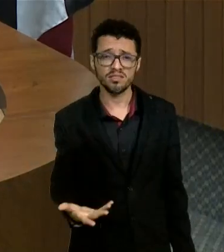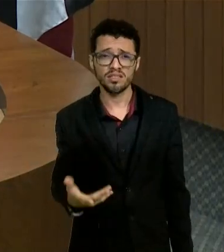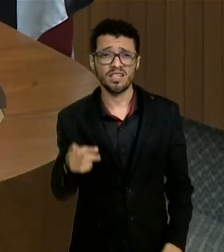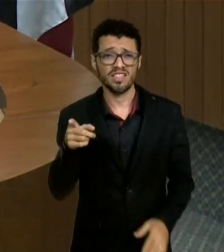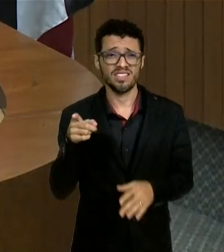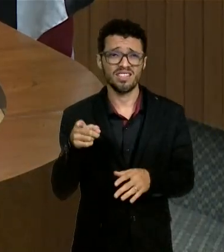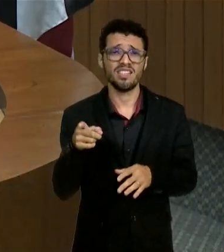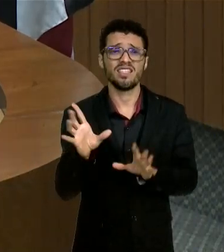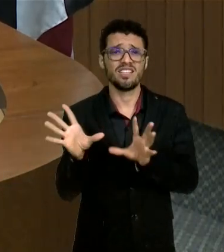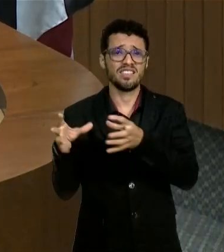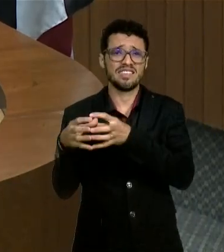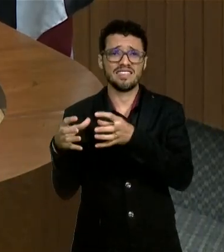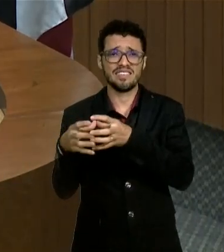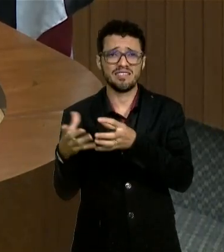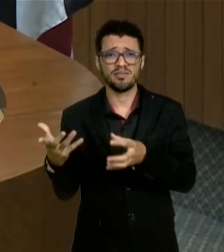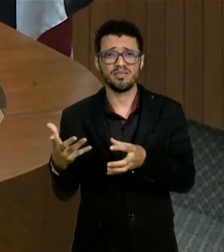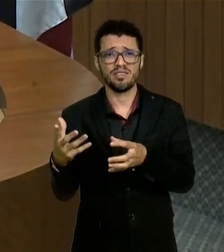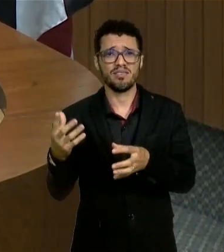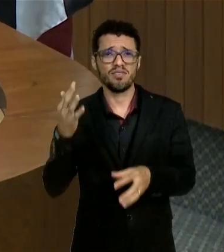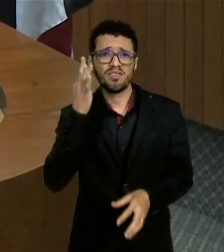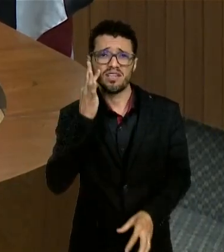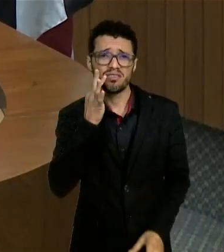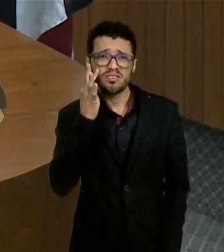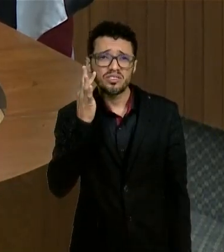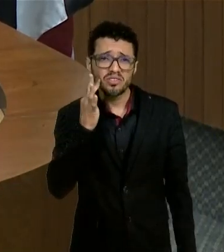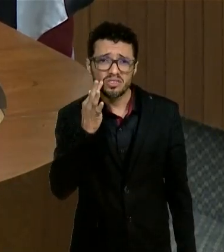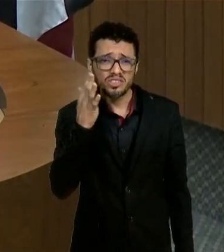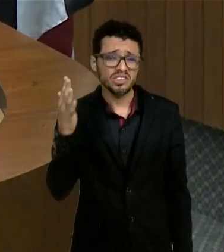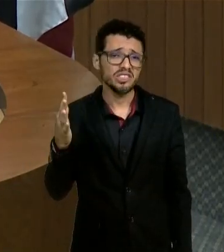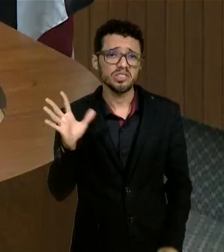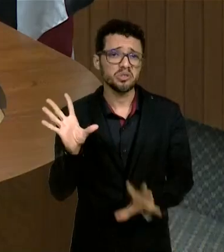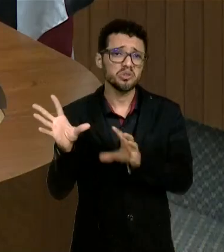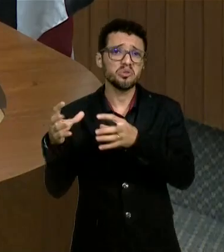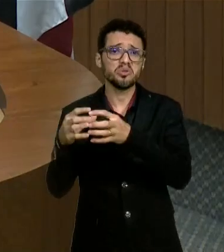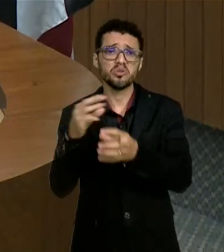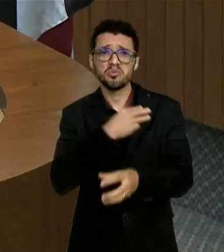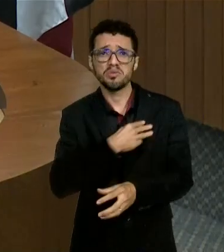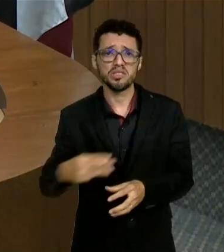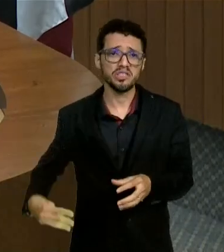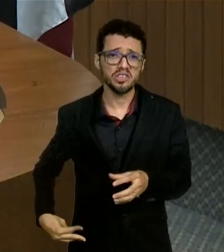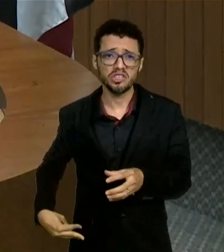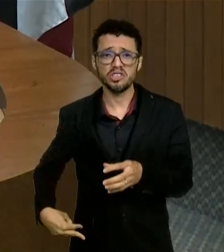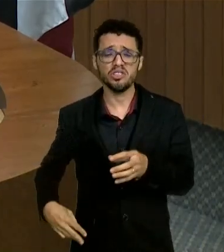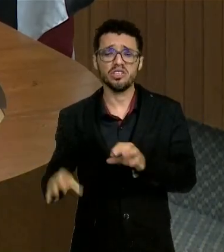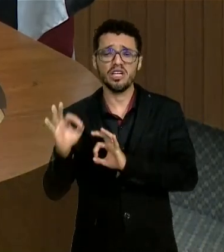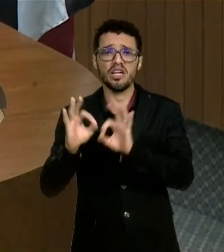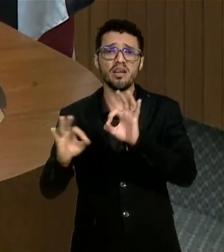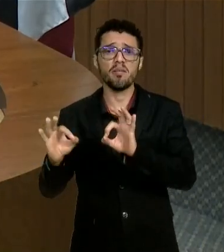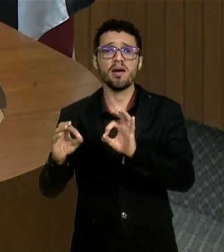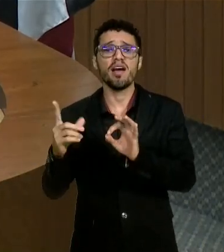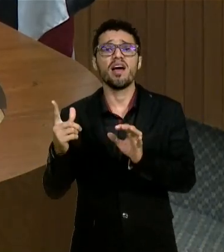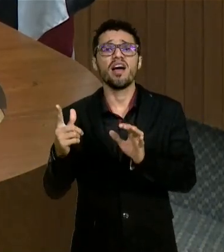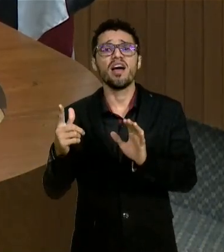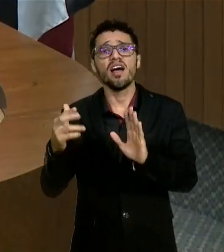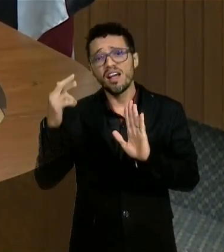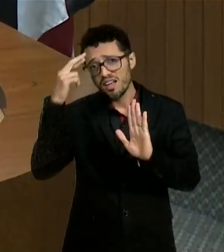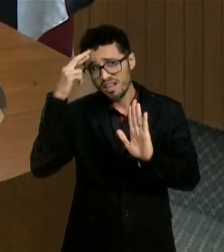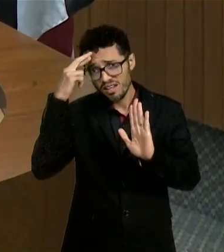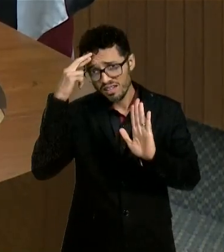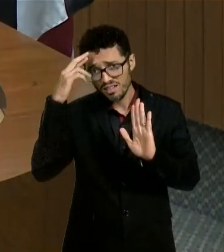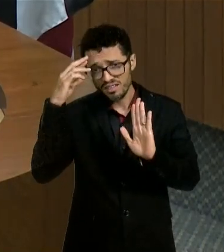com o Flávio Dino, os comunistas lá do STF, se juntaram todos, foi para bagunçar o ordenamento jurídico nacional.